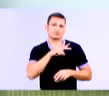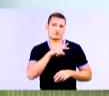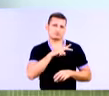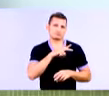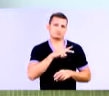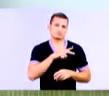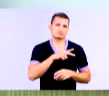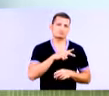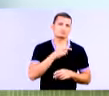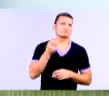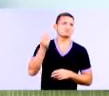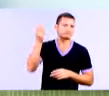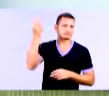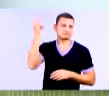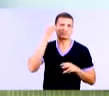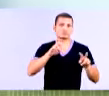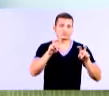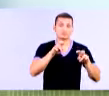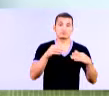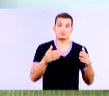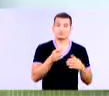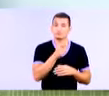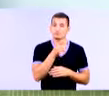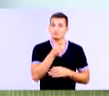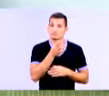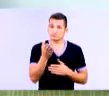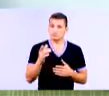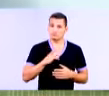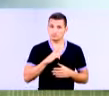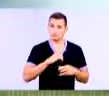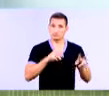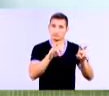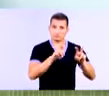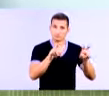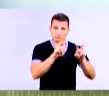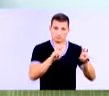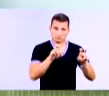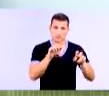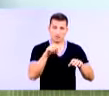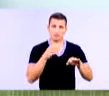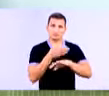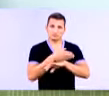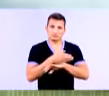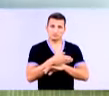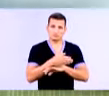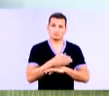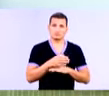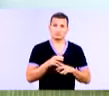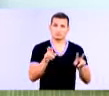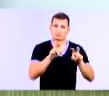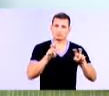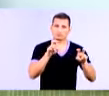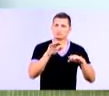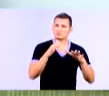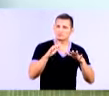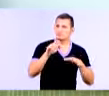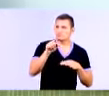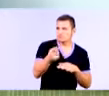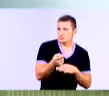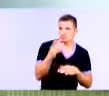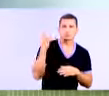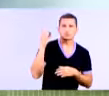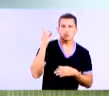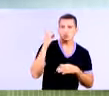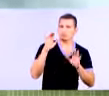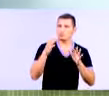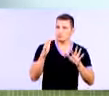né? Então você tinha um computador que era acessível, era um computador que custava menos de $1.000 na época,